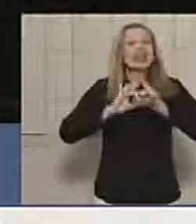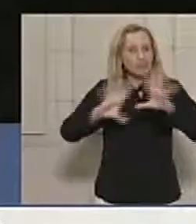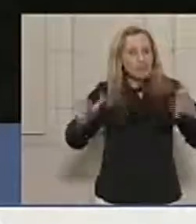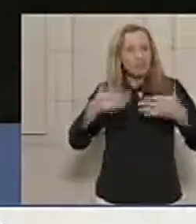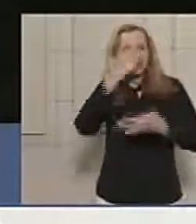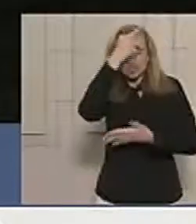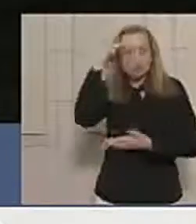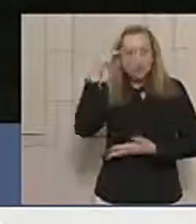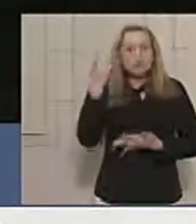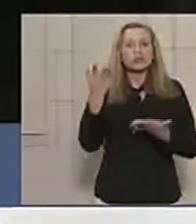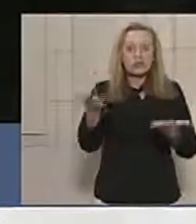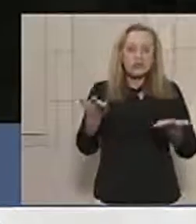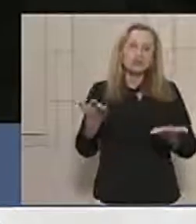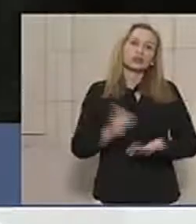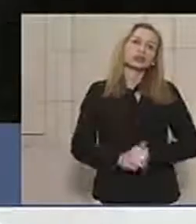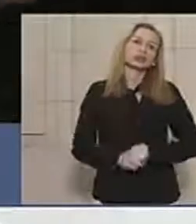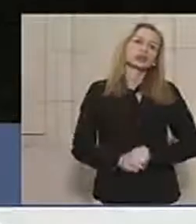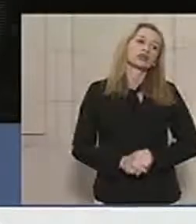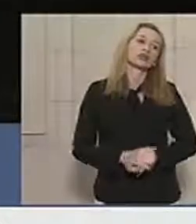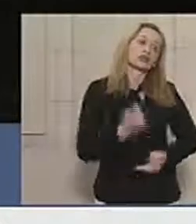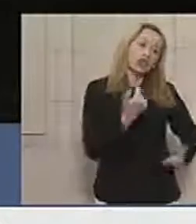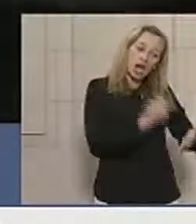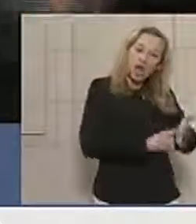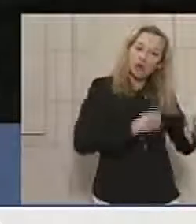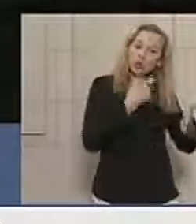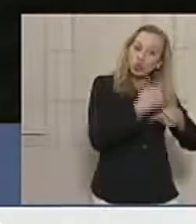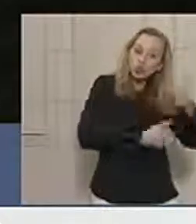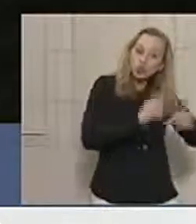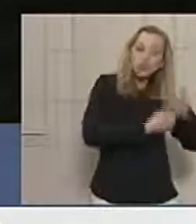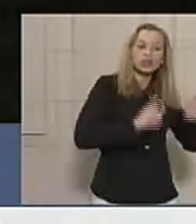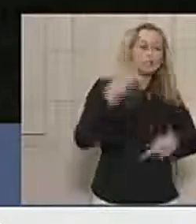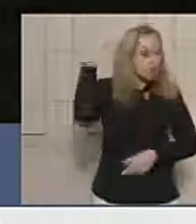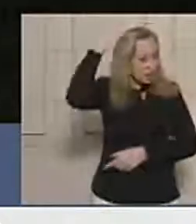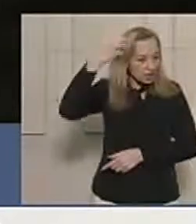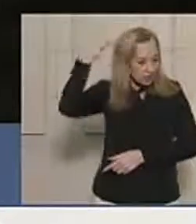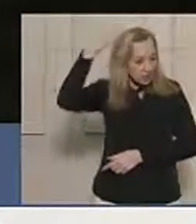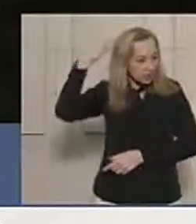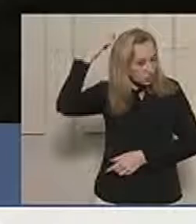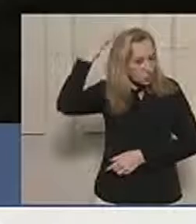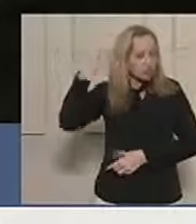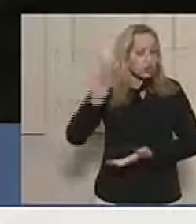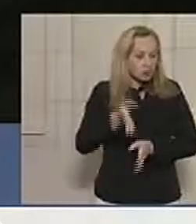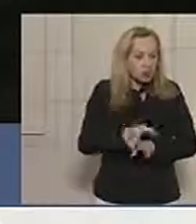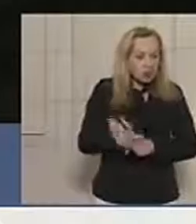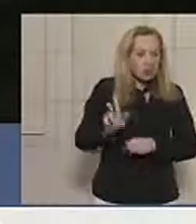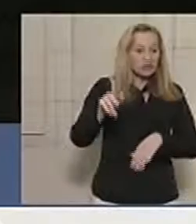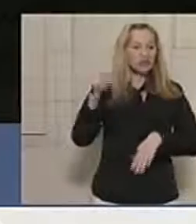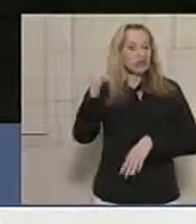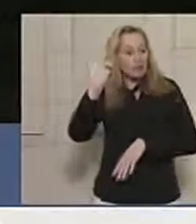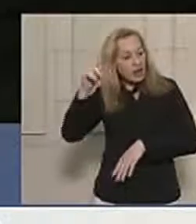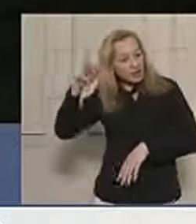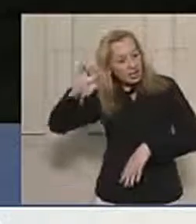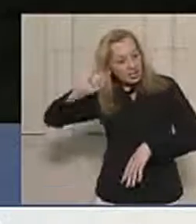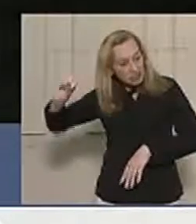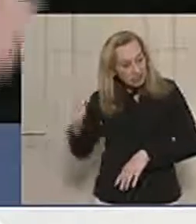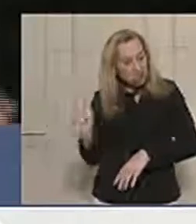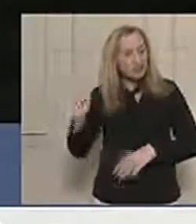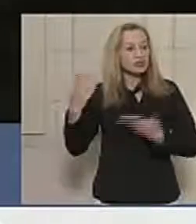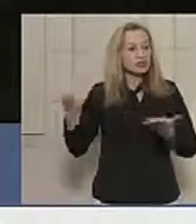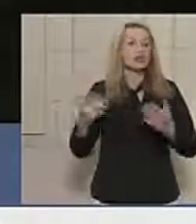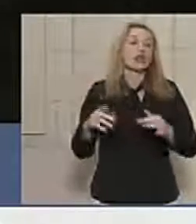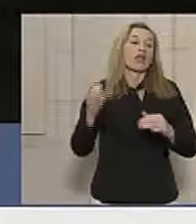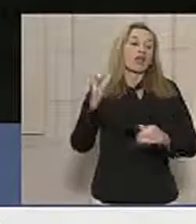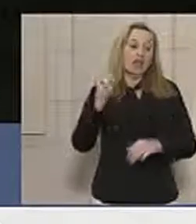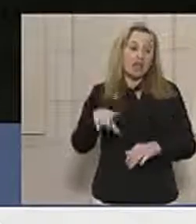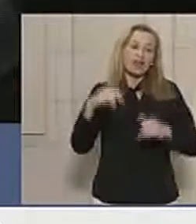das pessoas, que é o que representava a luta da Marielle, reconhecida pelo Conselho de Paris. Portanto, faço aqui esse registro na forma de uma parte, essa notícia é